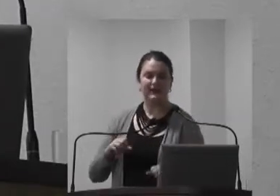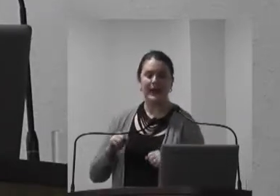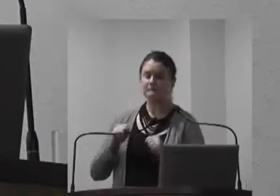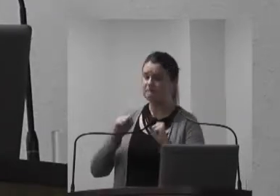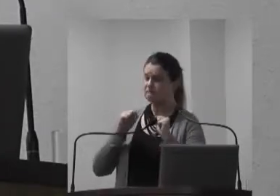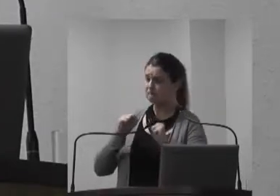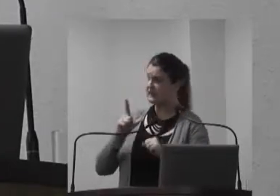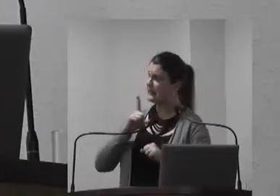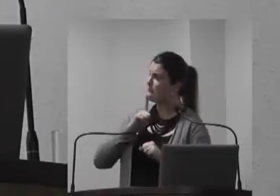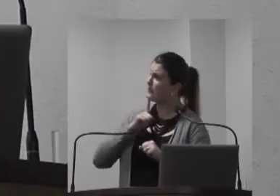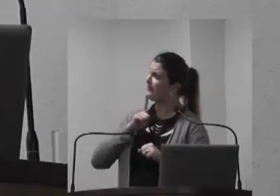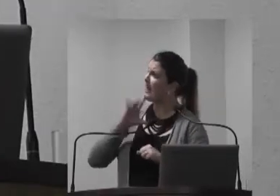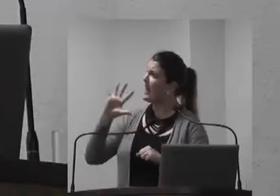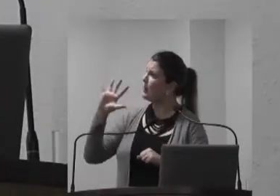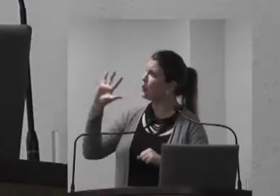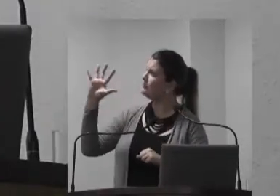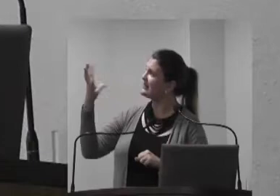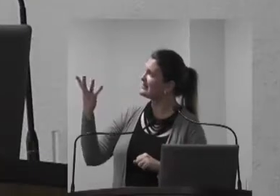ele pode estar